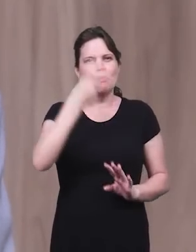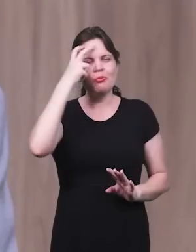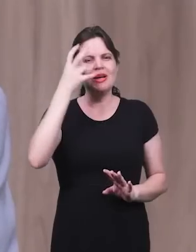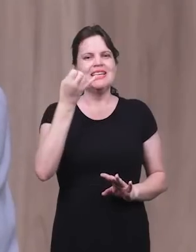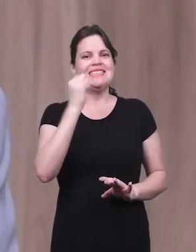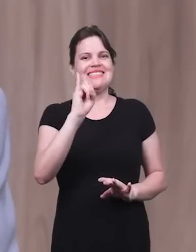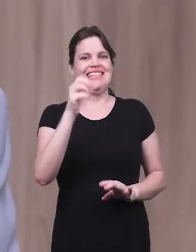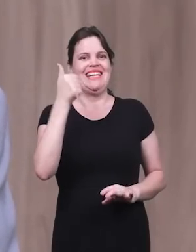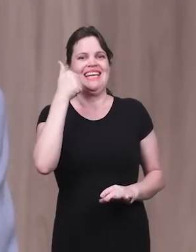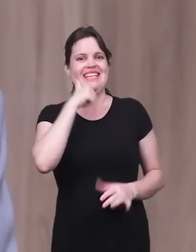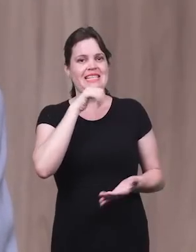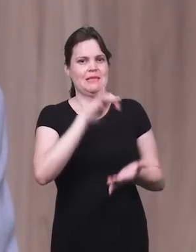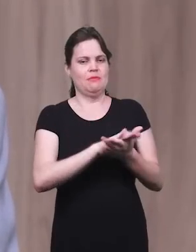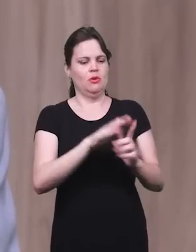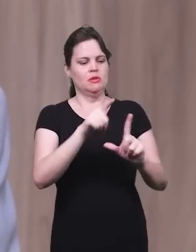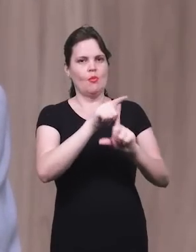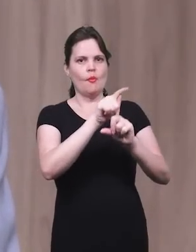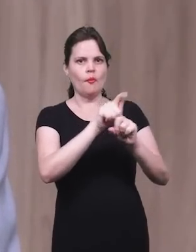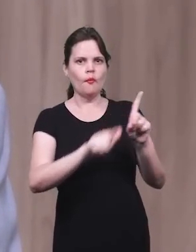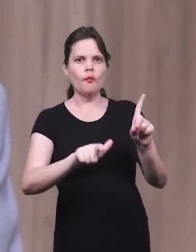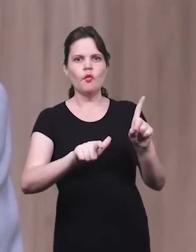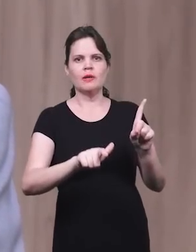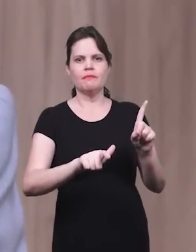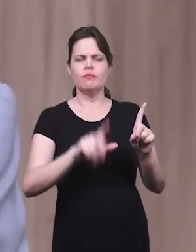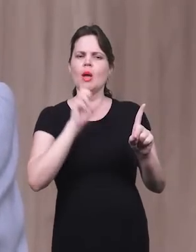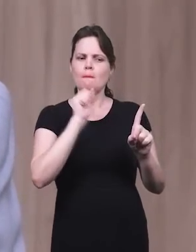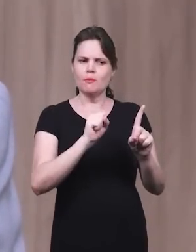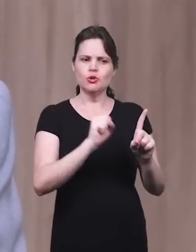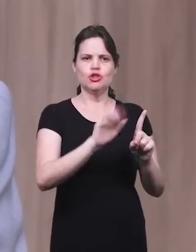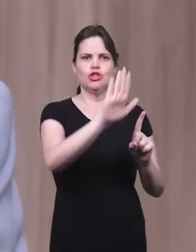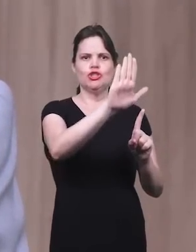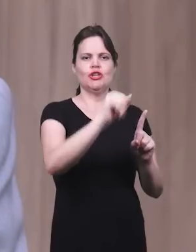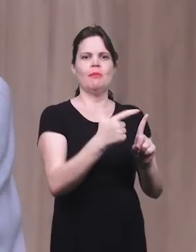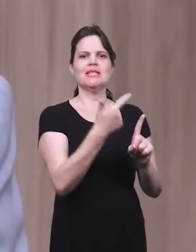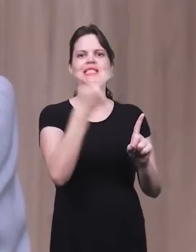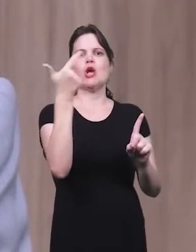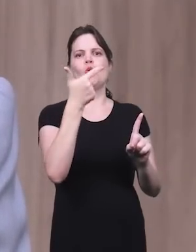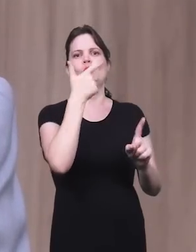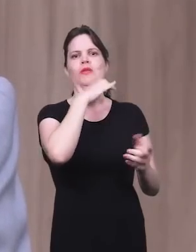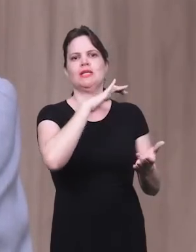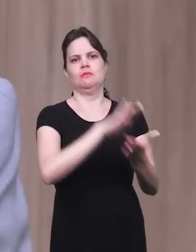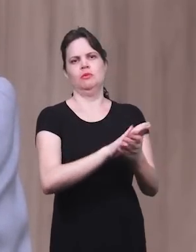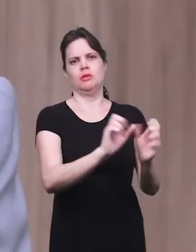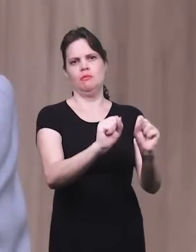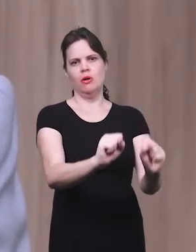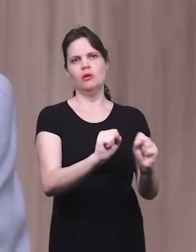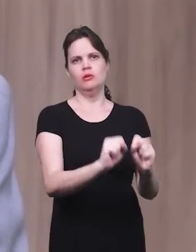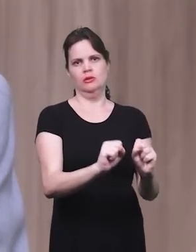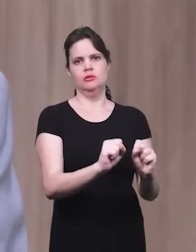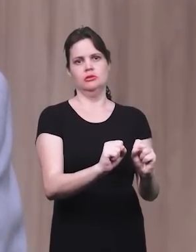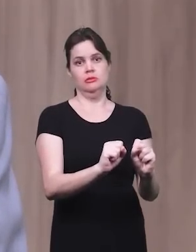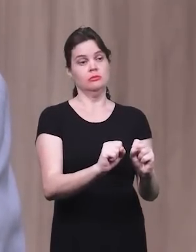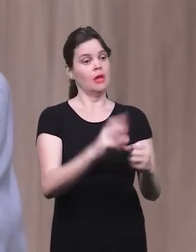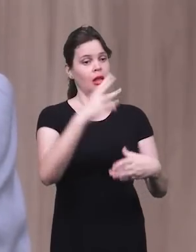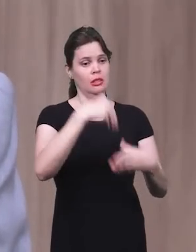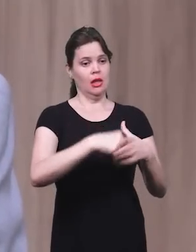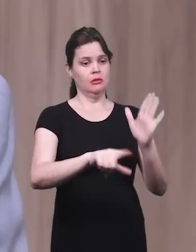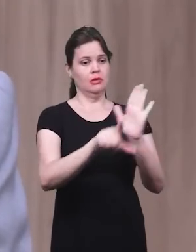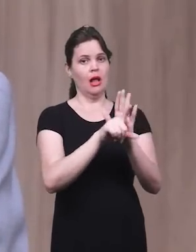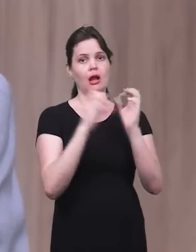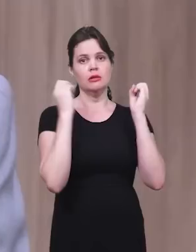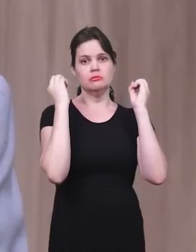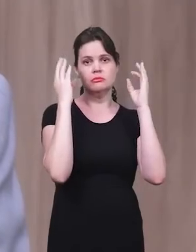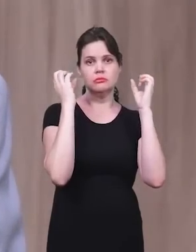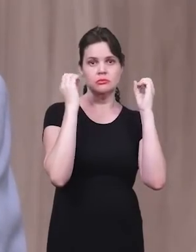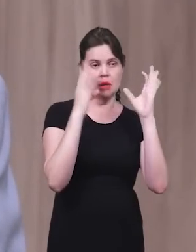locais, quando a esposa era estéril, era permitido o homem ter outra esposa. Isso é muito comum. Até em Israel, na